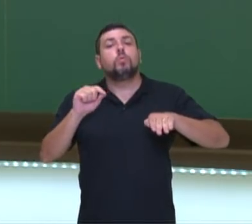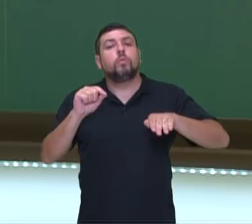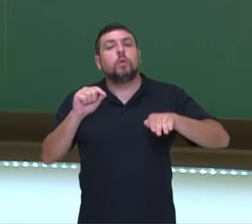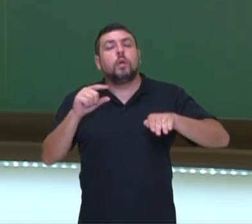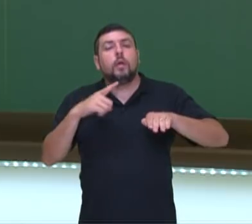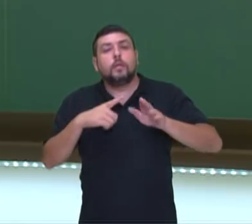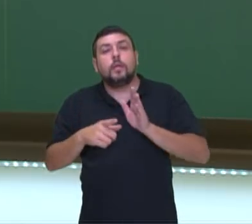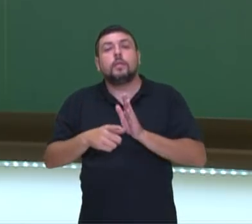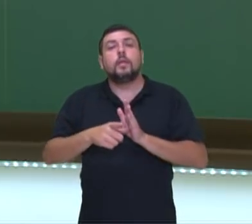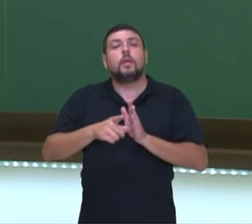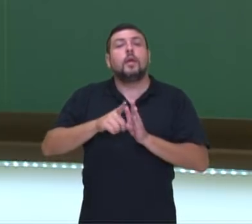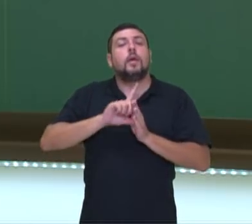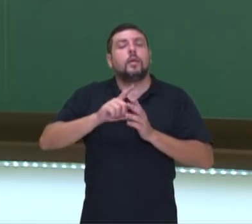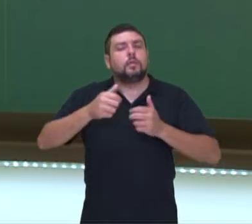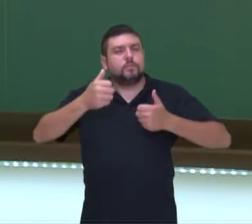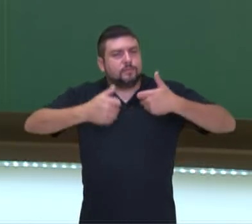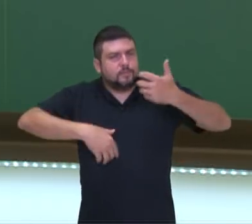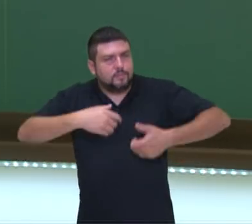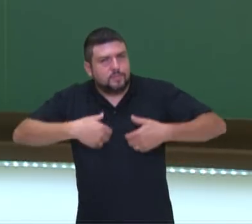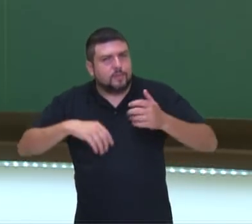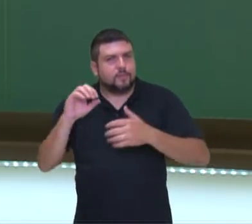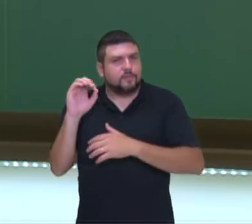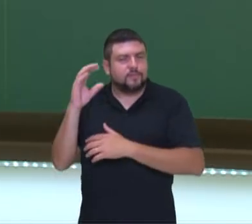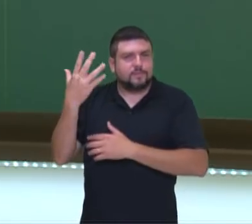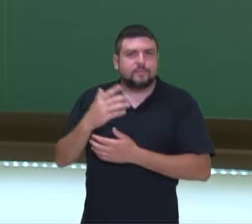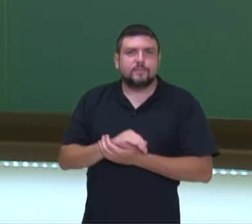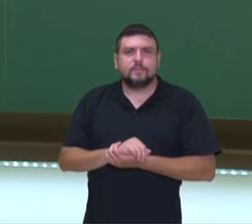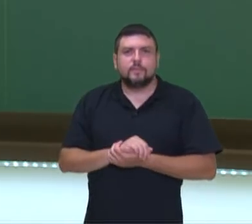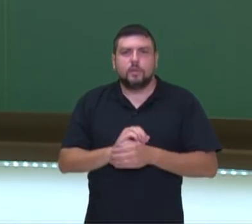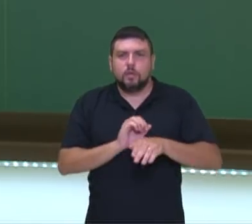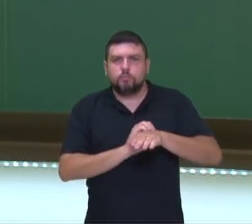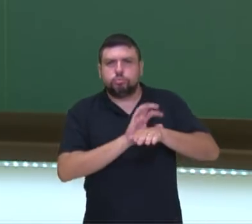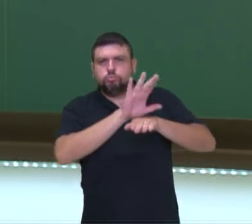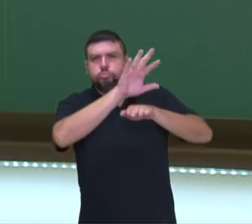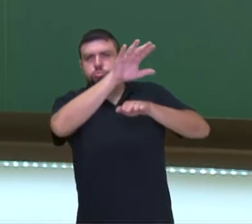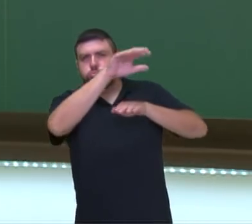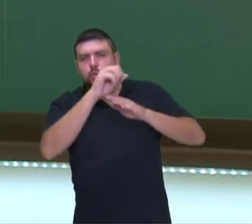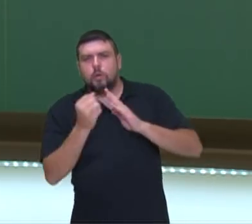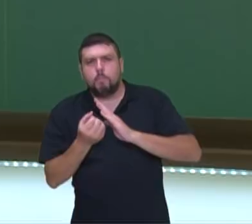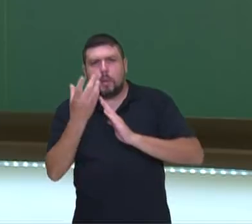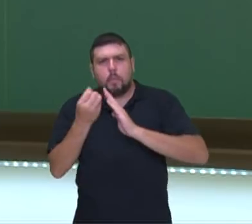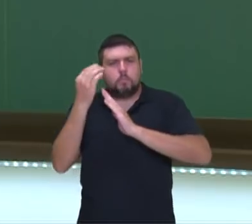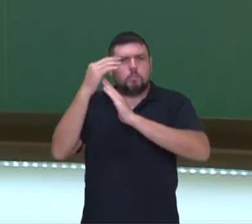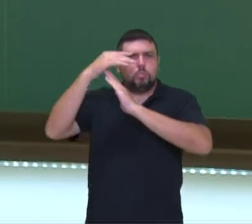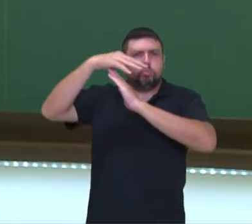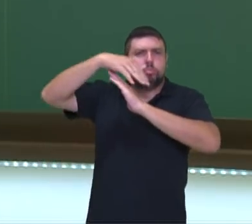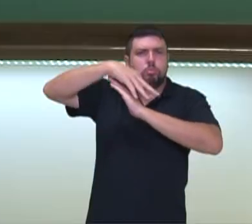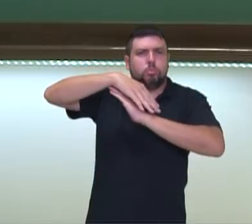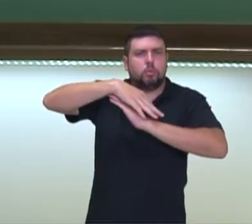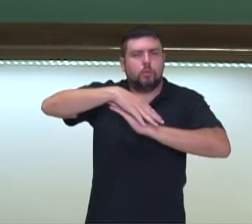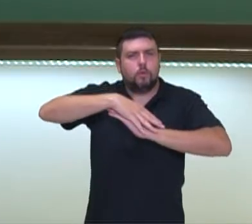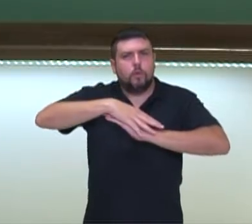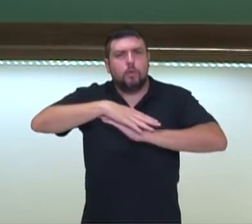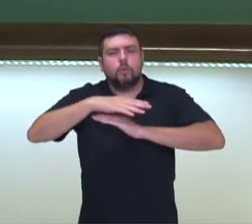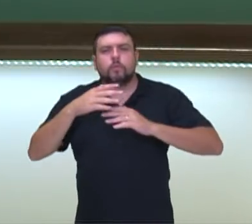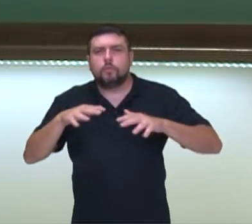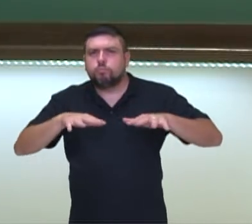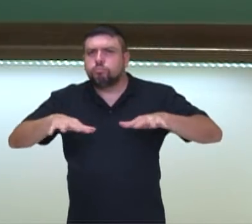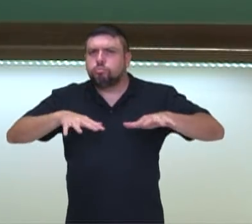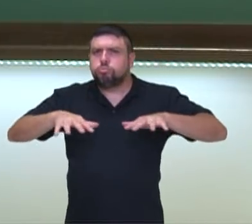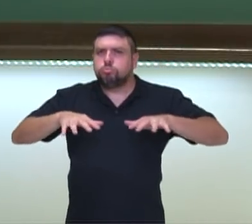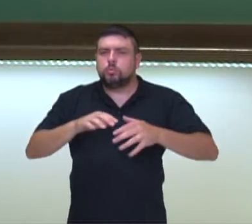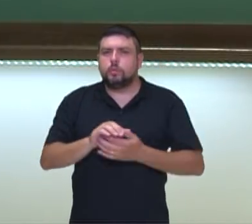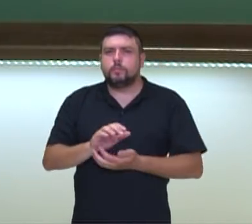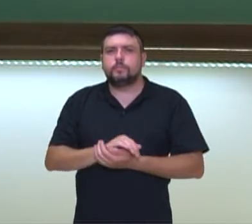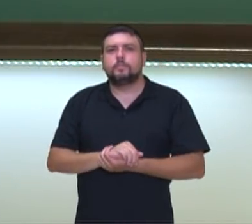Nesses fenômenos que nós conversamos na atividade anterior: tsunami, terremoto e erupções vulcânicas. E aí,